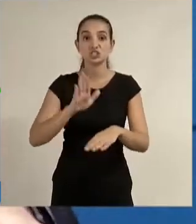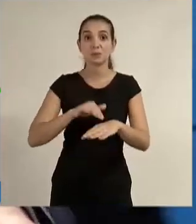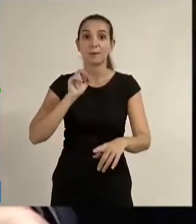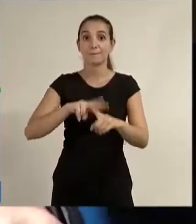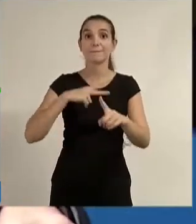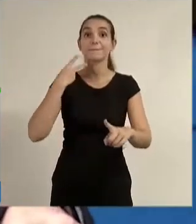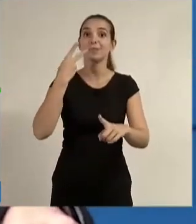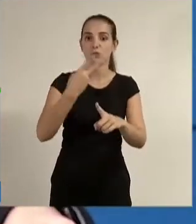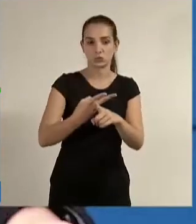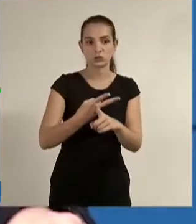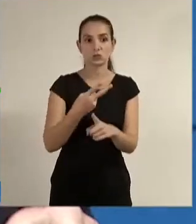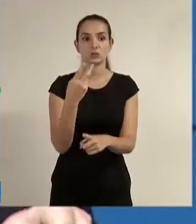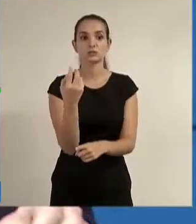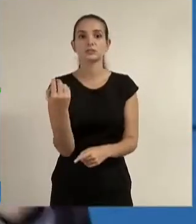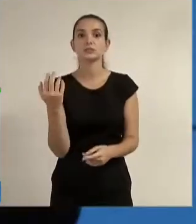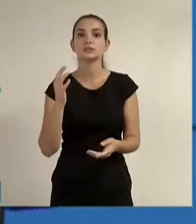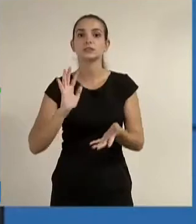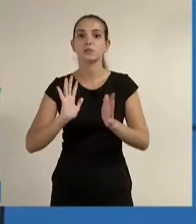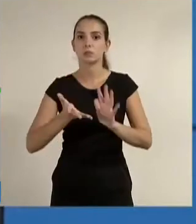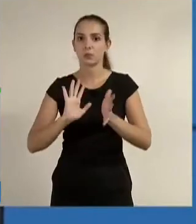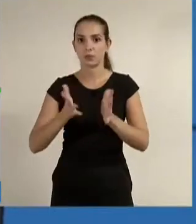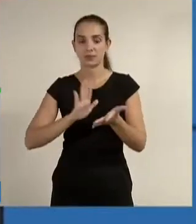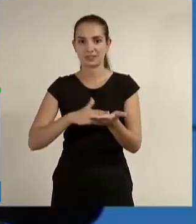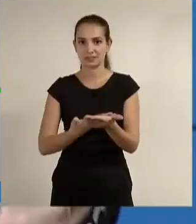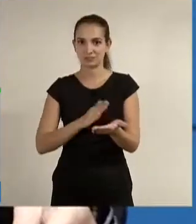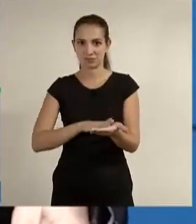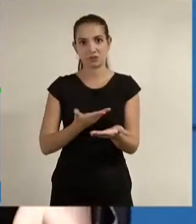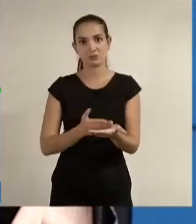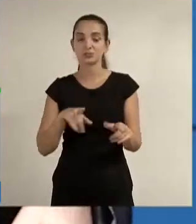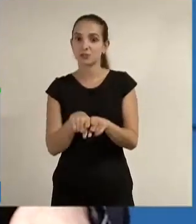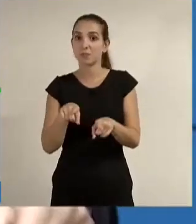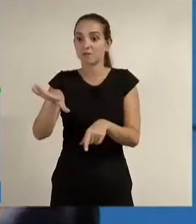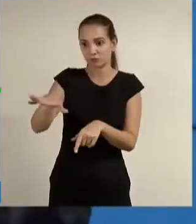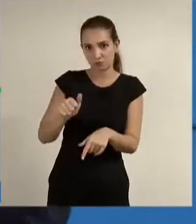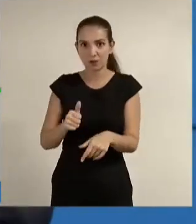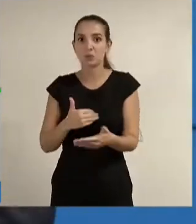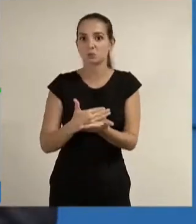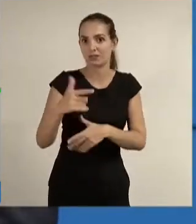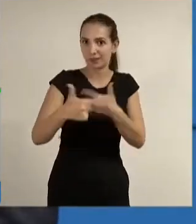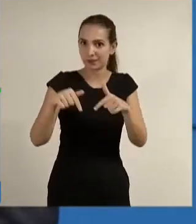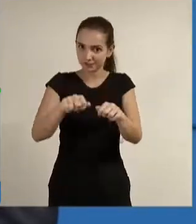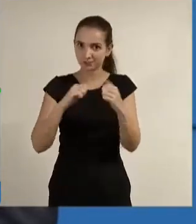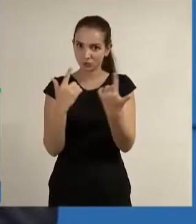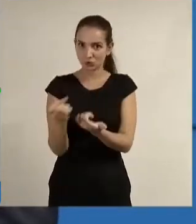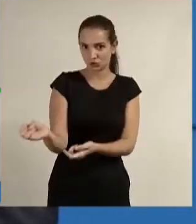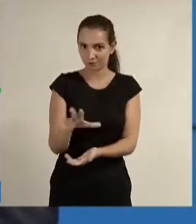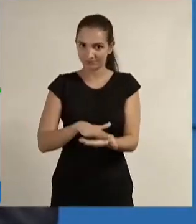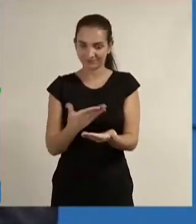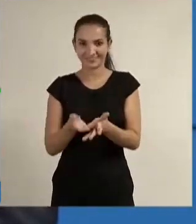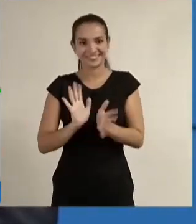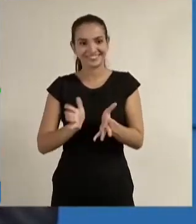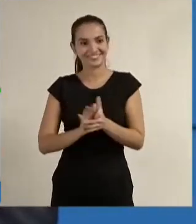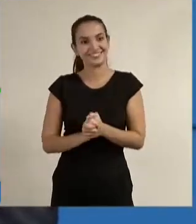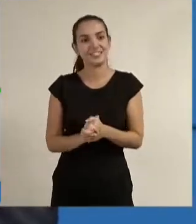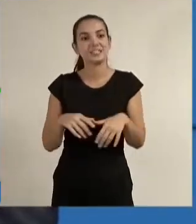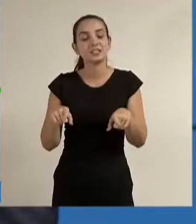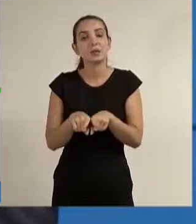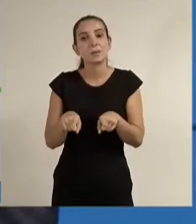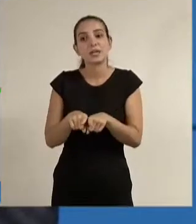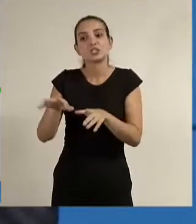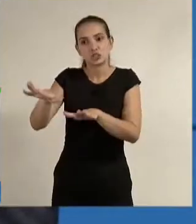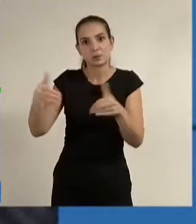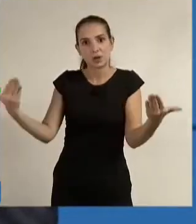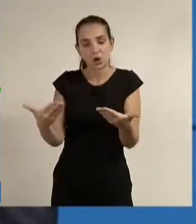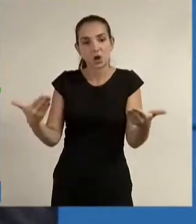gostaria de comunicar que na quarta-feira de cinzas, na parte da tarde, terão que se